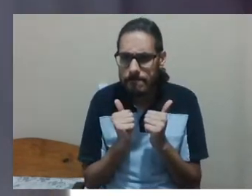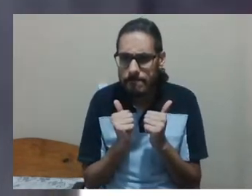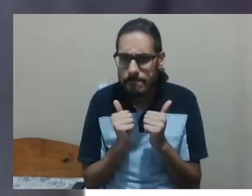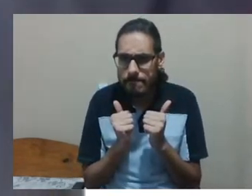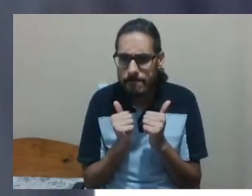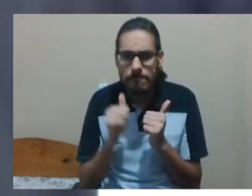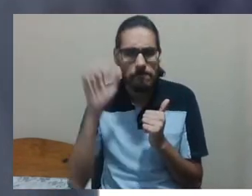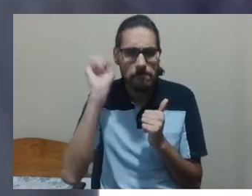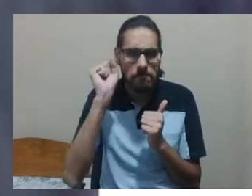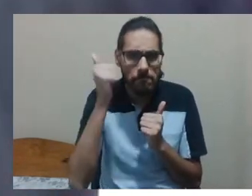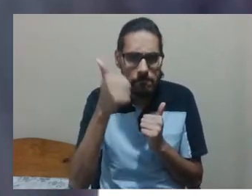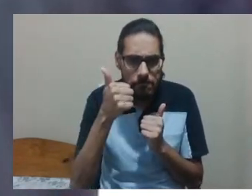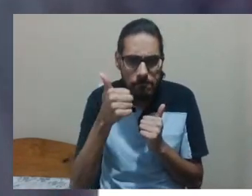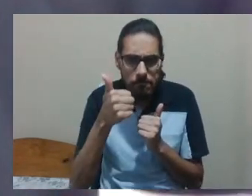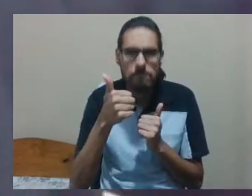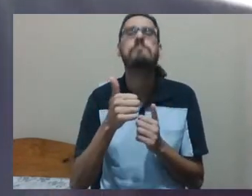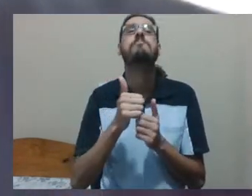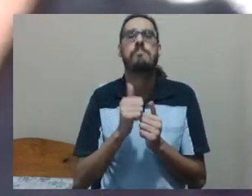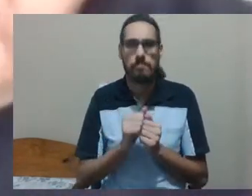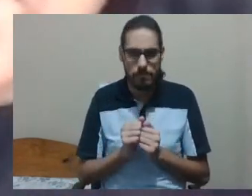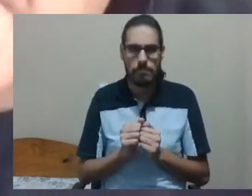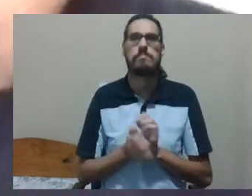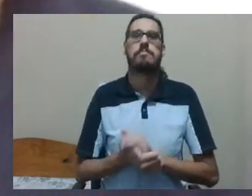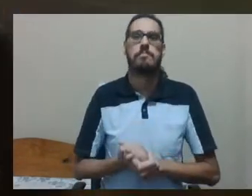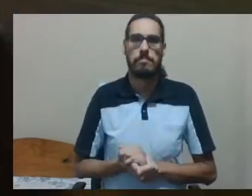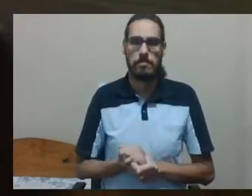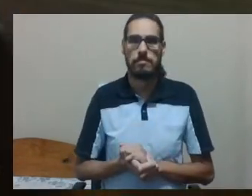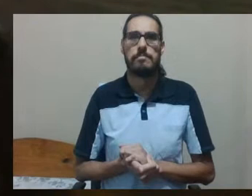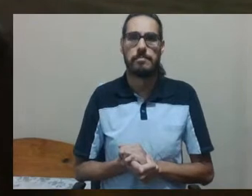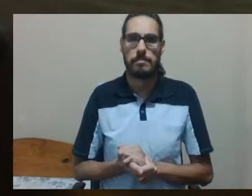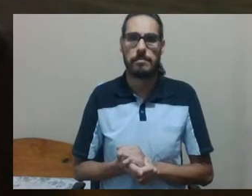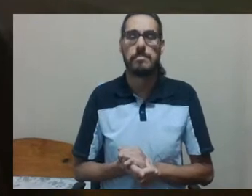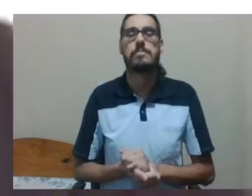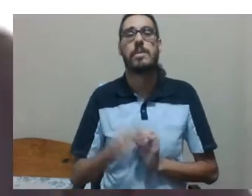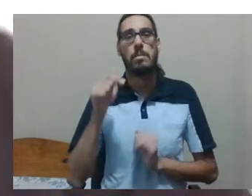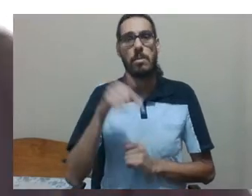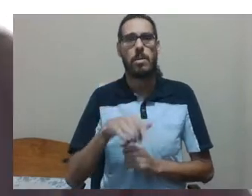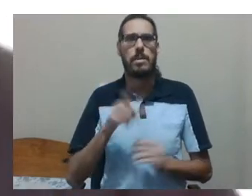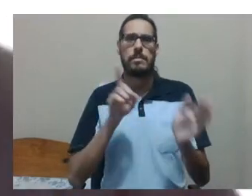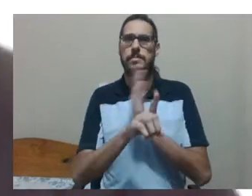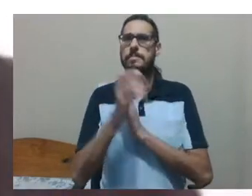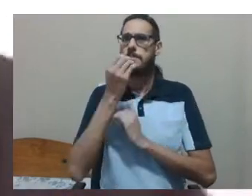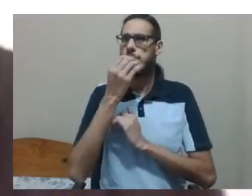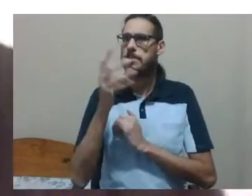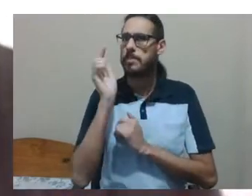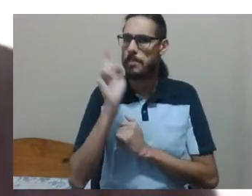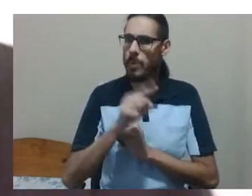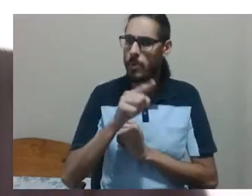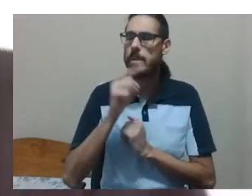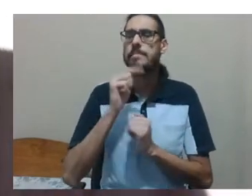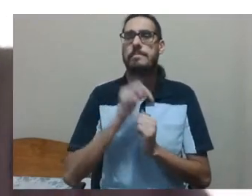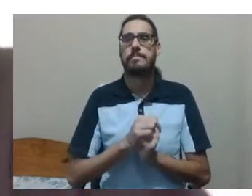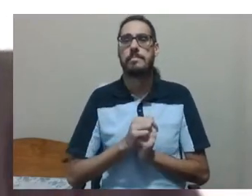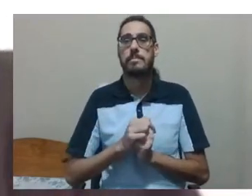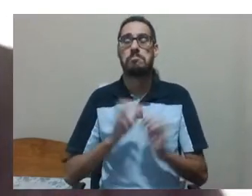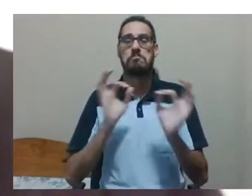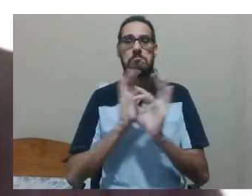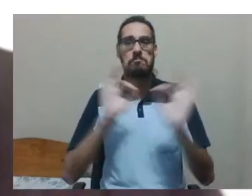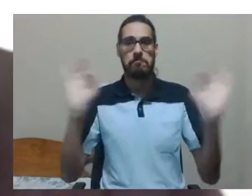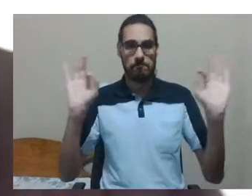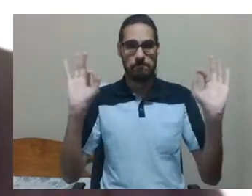Está me ouvindo? Estamos. Essa é uma pergunta muito boa, mas uma pergunta excelente.